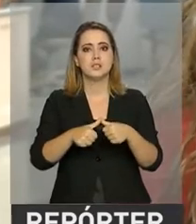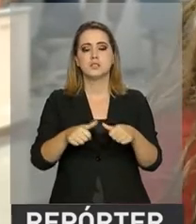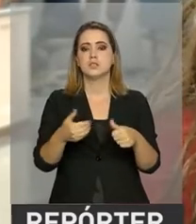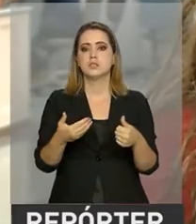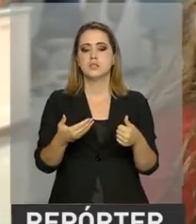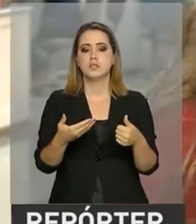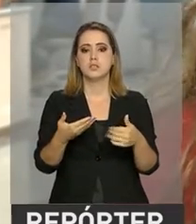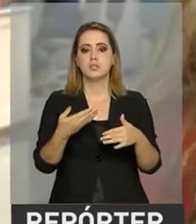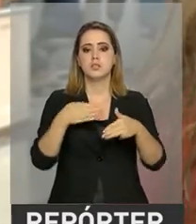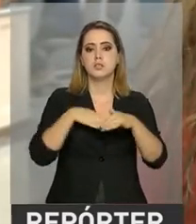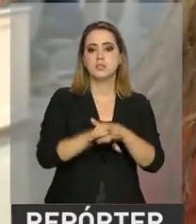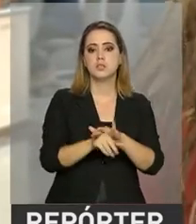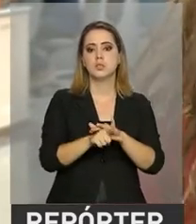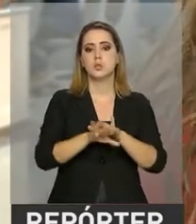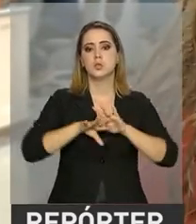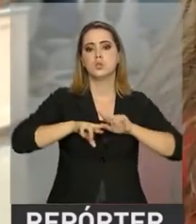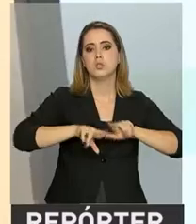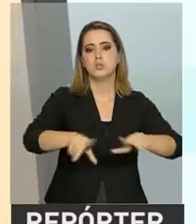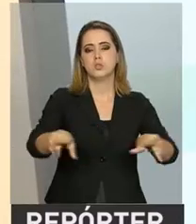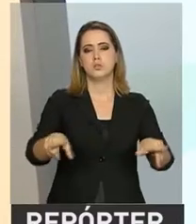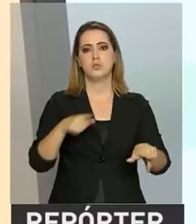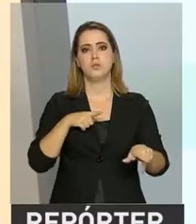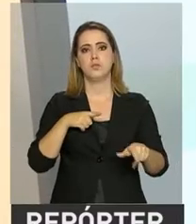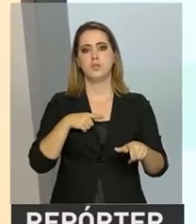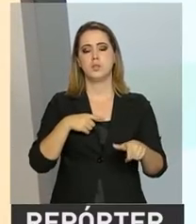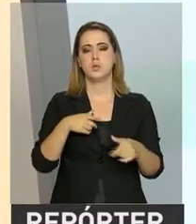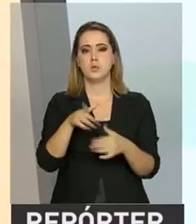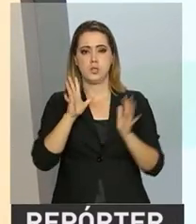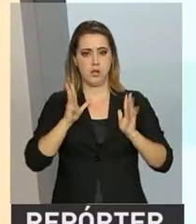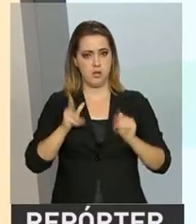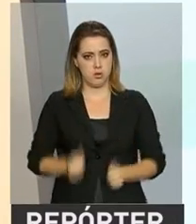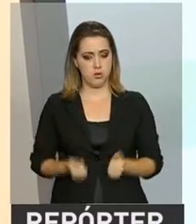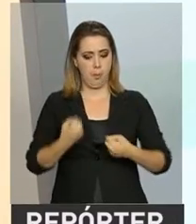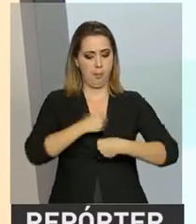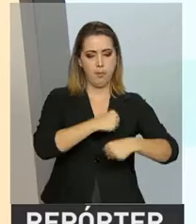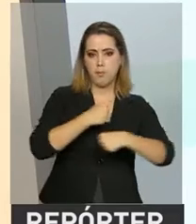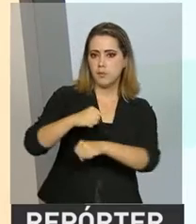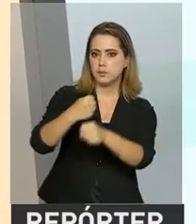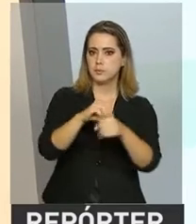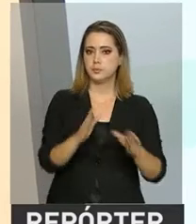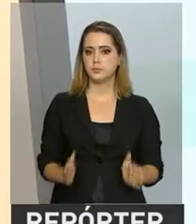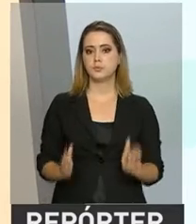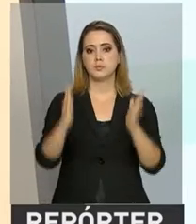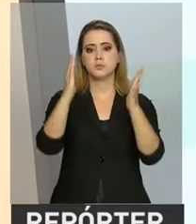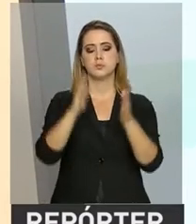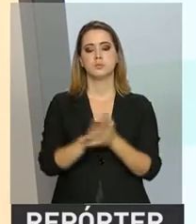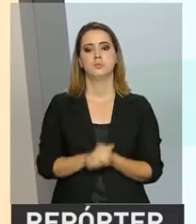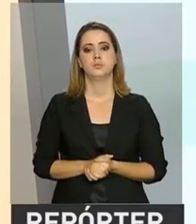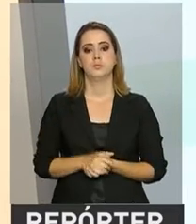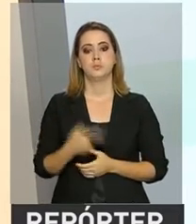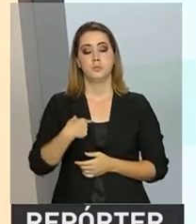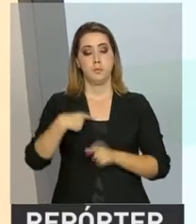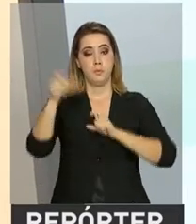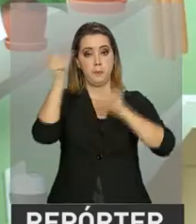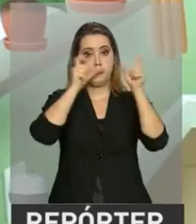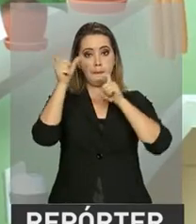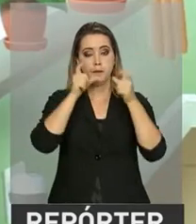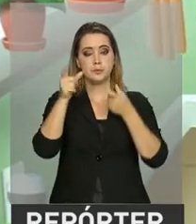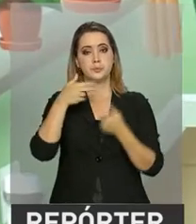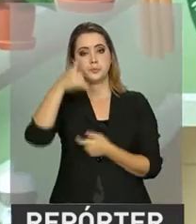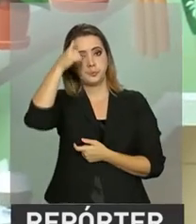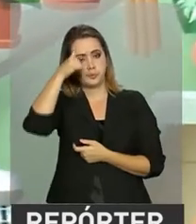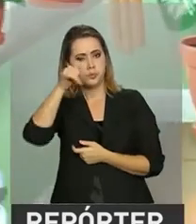guardado o material de limpeza do prédio. E para alertar pais na prevenção de acidentes domésticos envolvendo crianças,